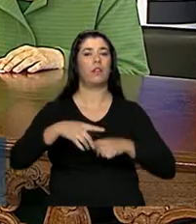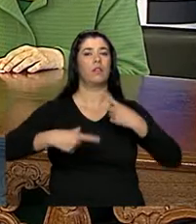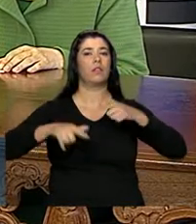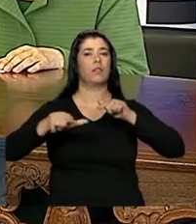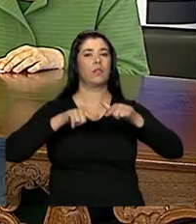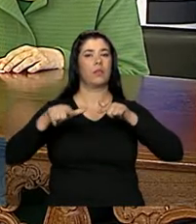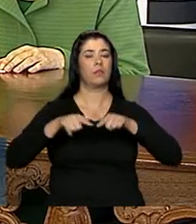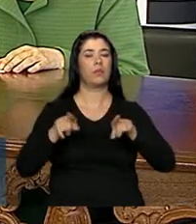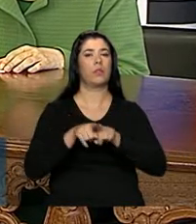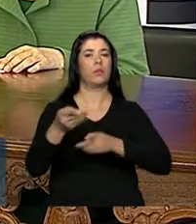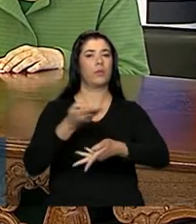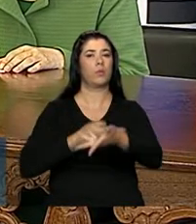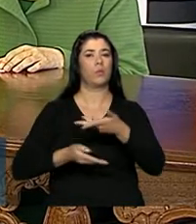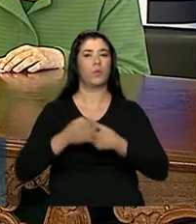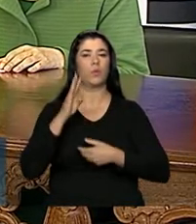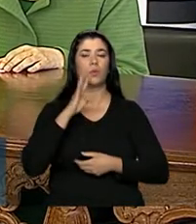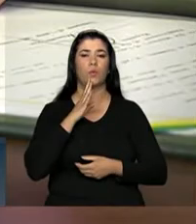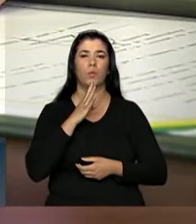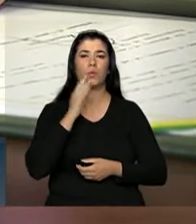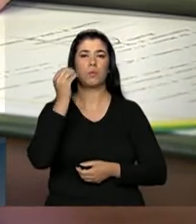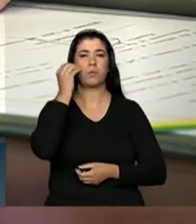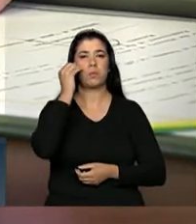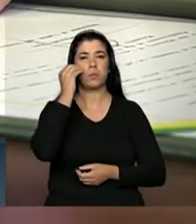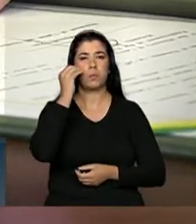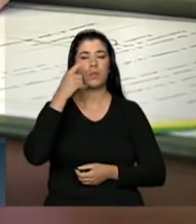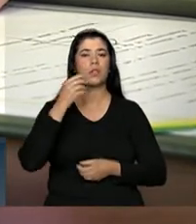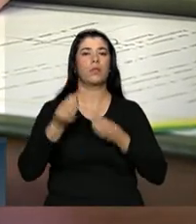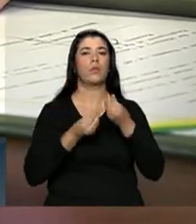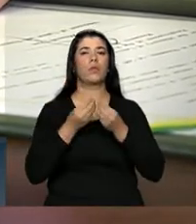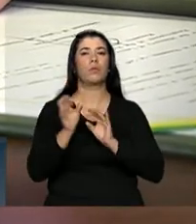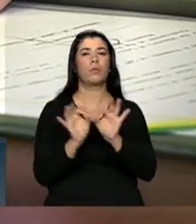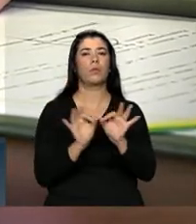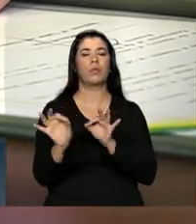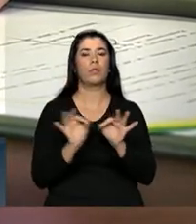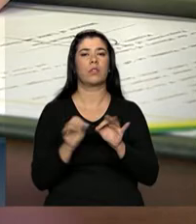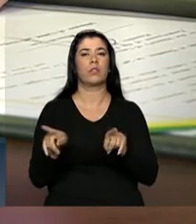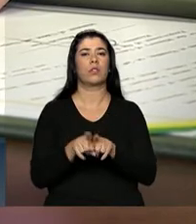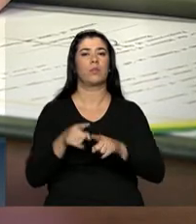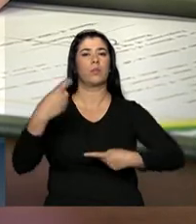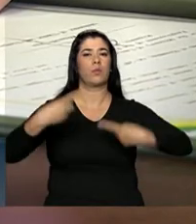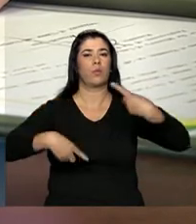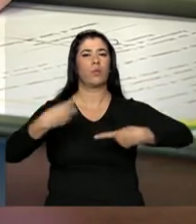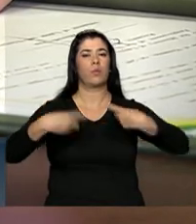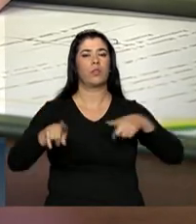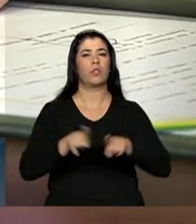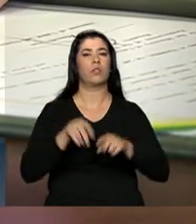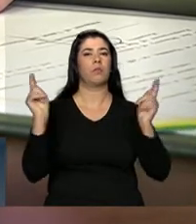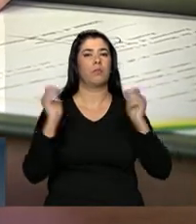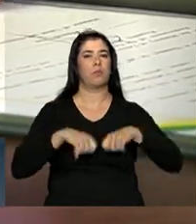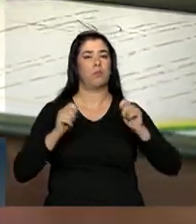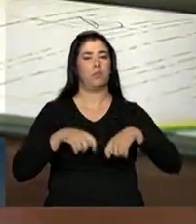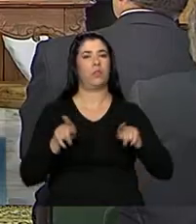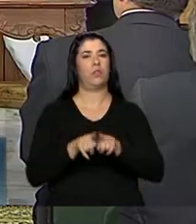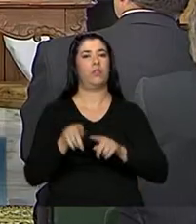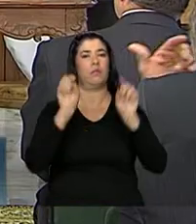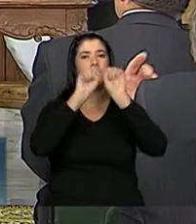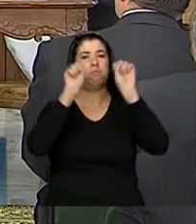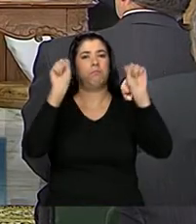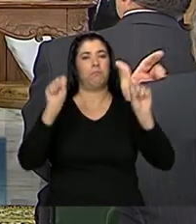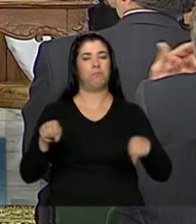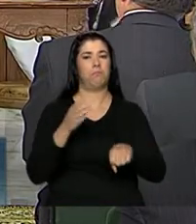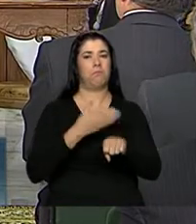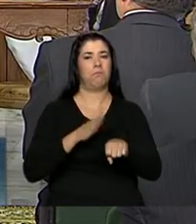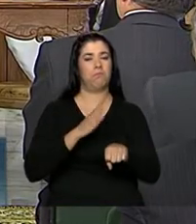e emprego, troca de conhecimento e experiência na operação e competições de habilidades, sistemas